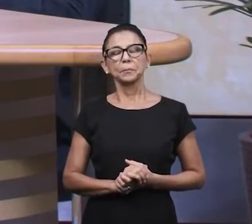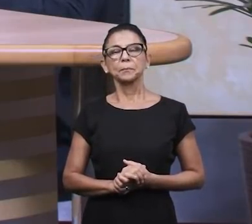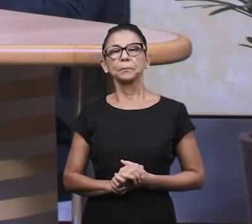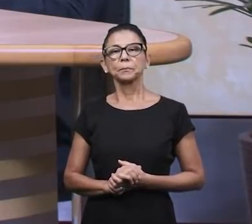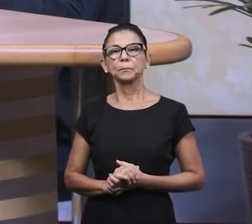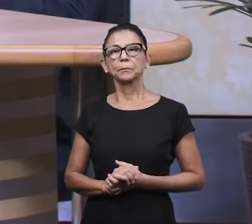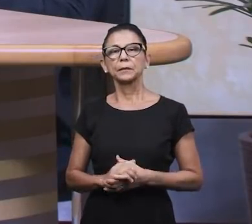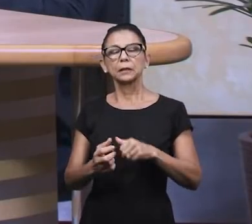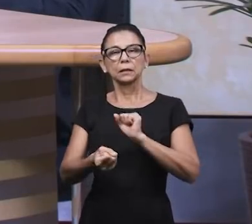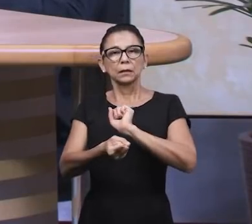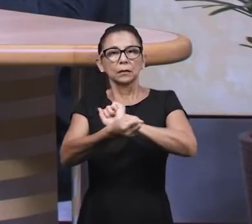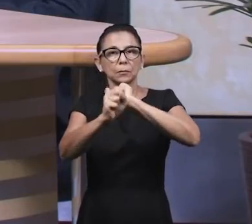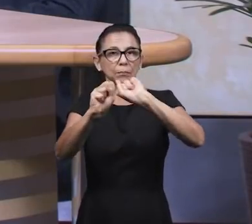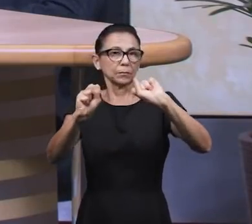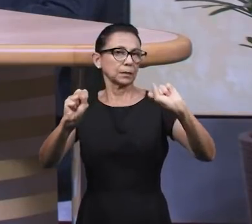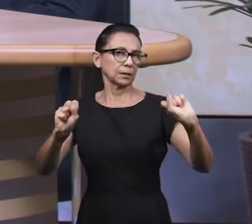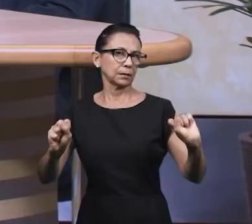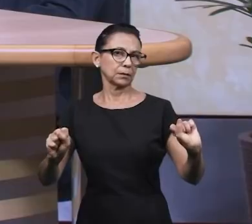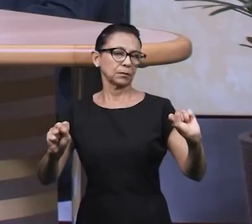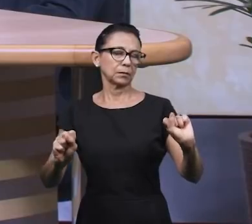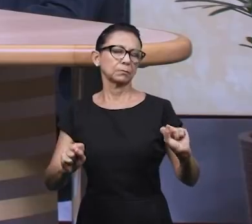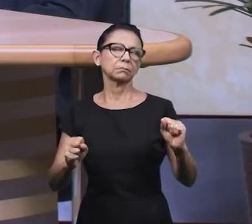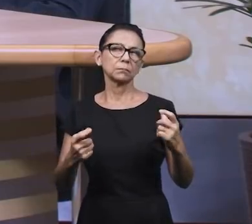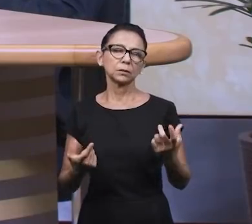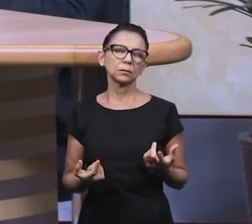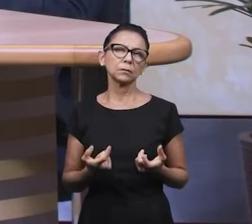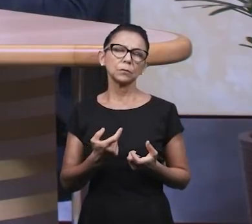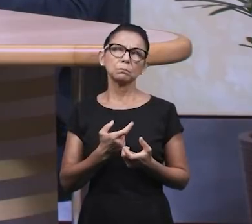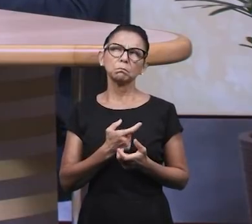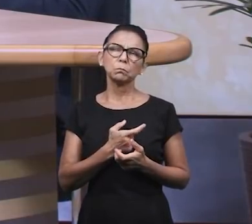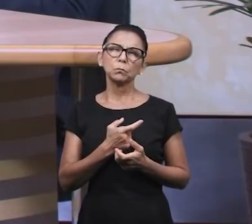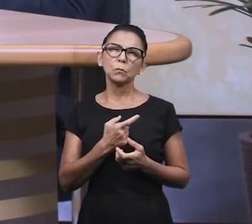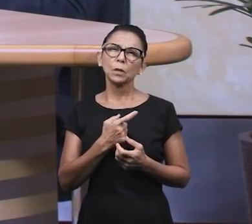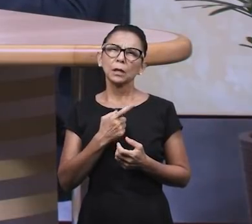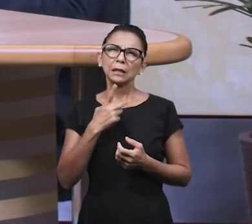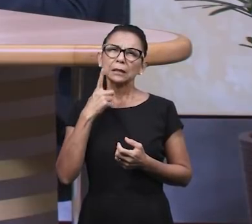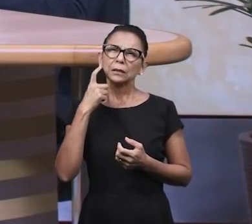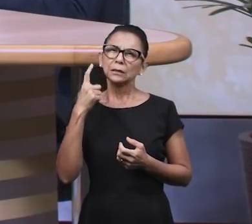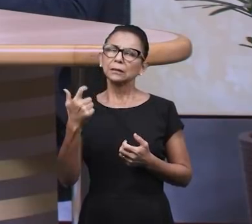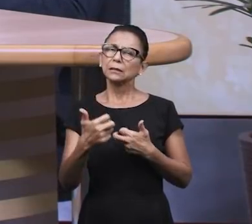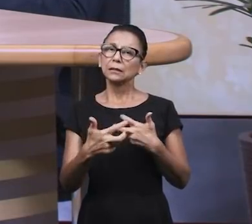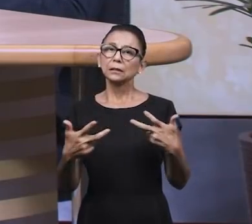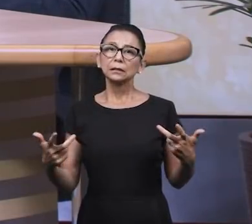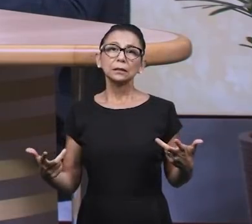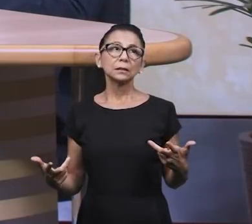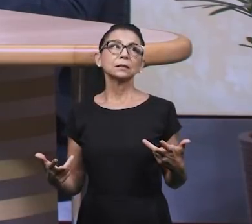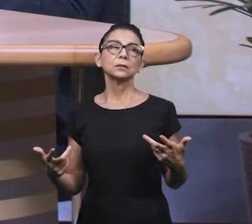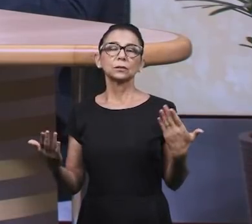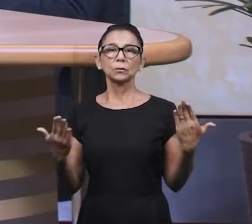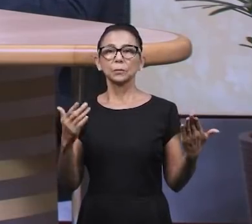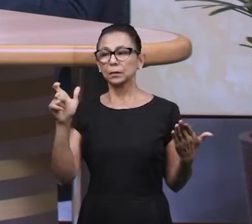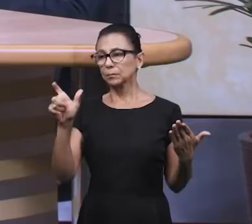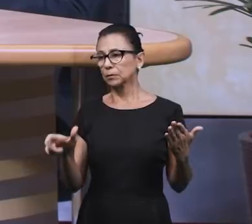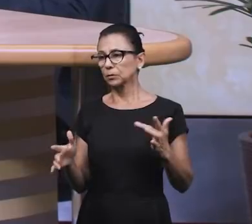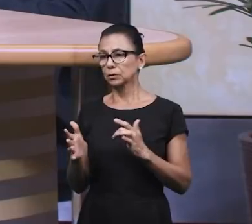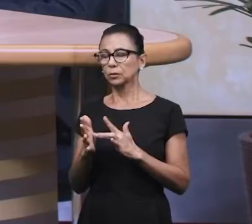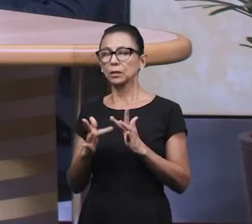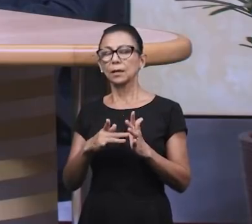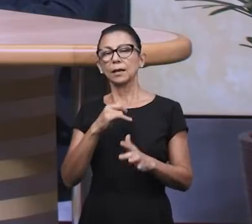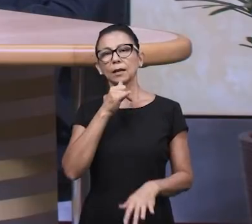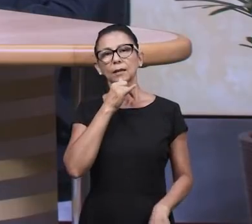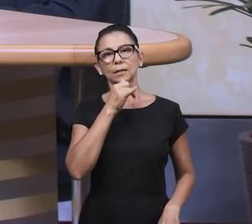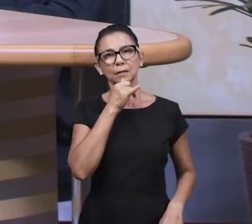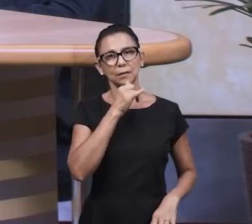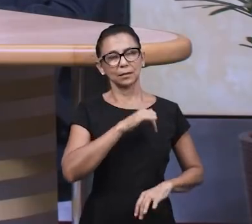libertador que vão mostrar assim, aspectos assim, notáveis da pessoa do Senhor Jesus. Como, por